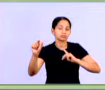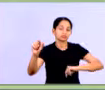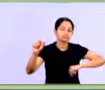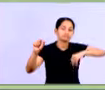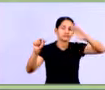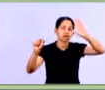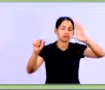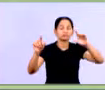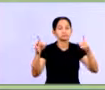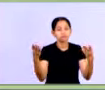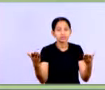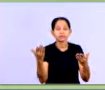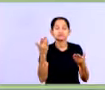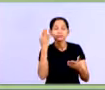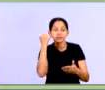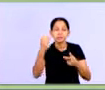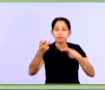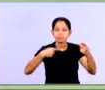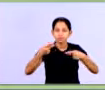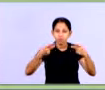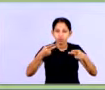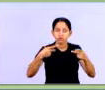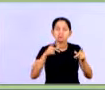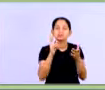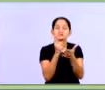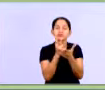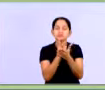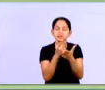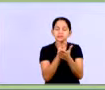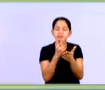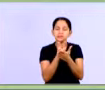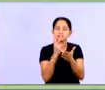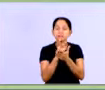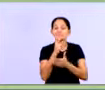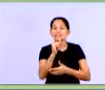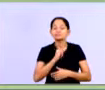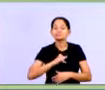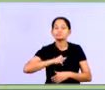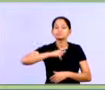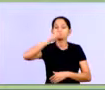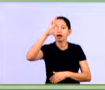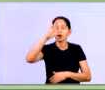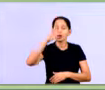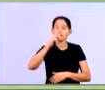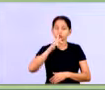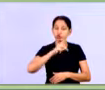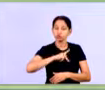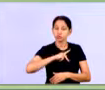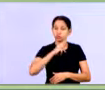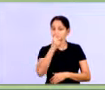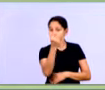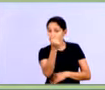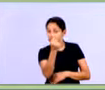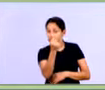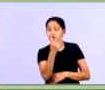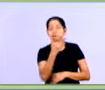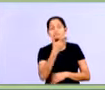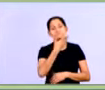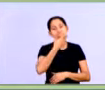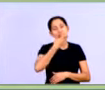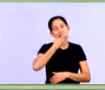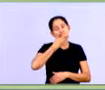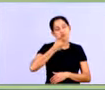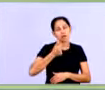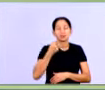financiar projetos. Ou seja, quanto maior a taxa quando o seu dinheiro está associado a você é